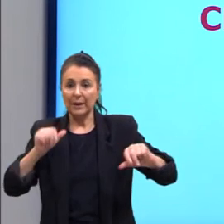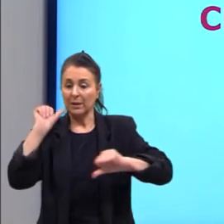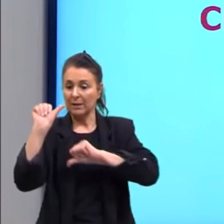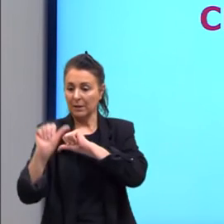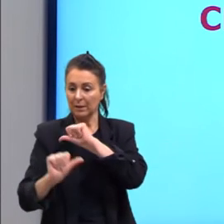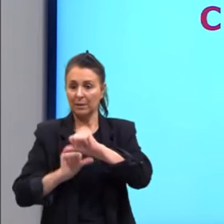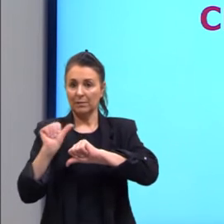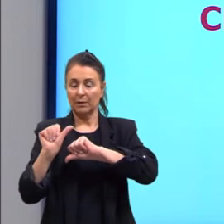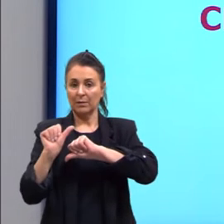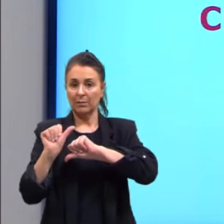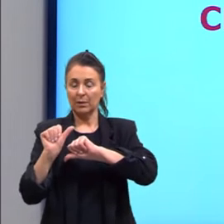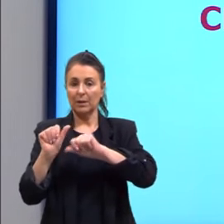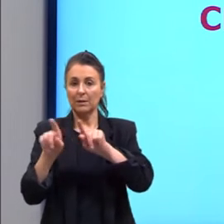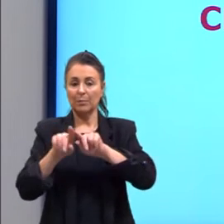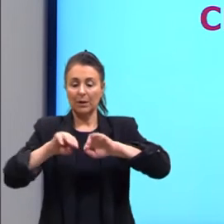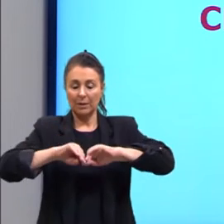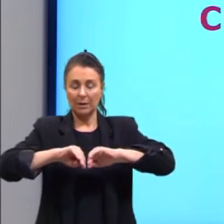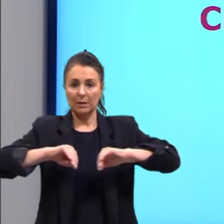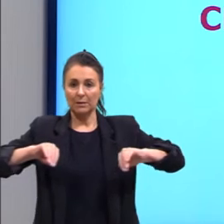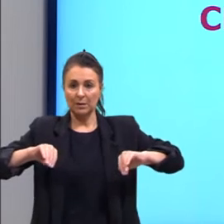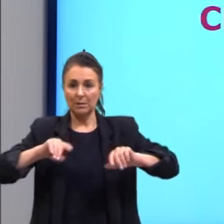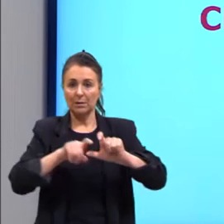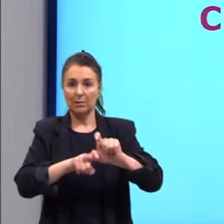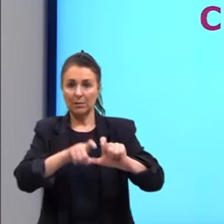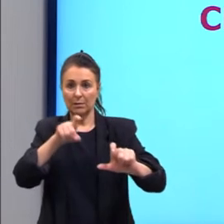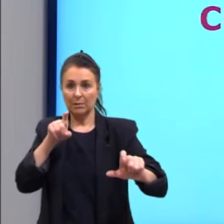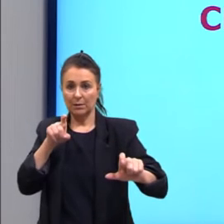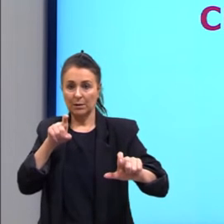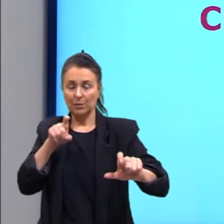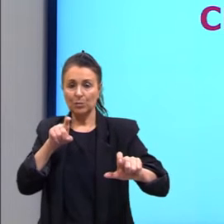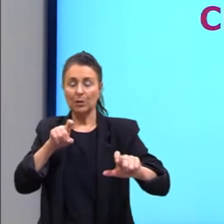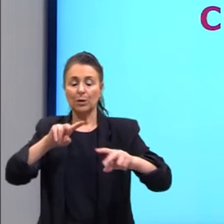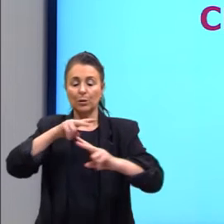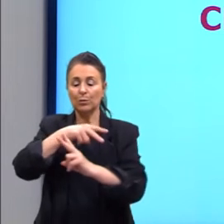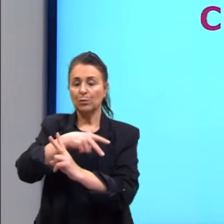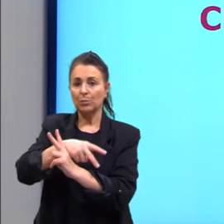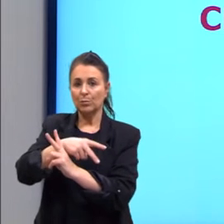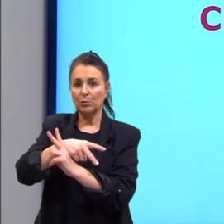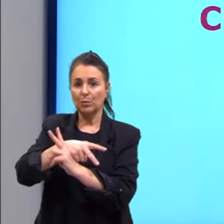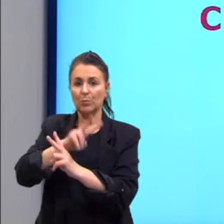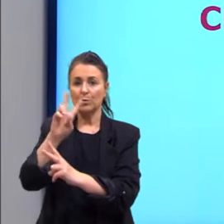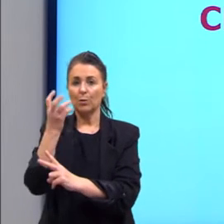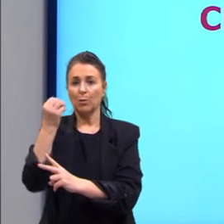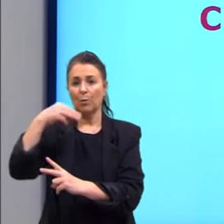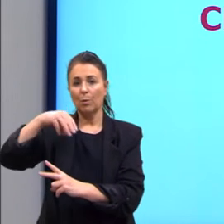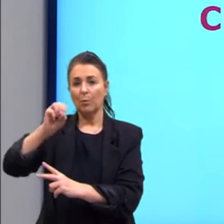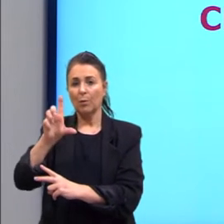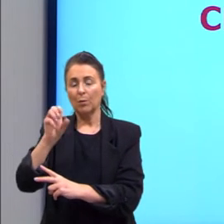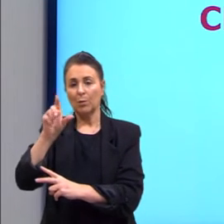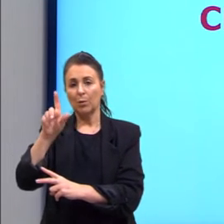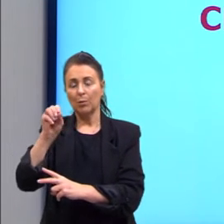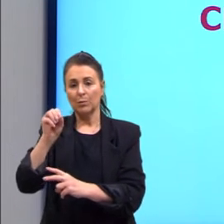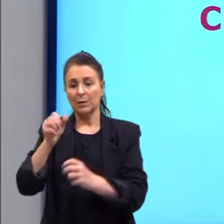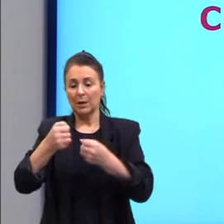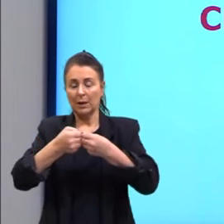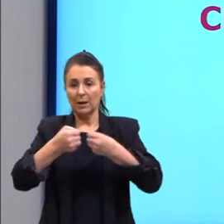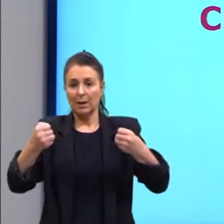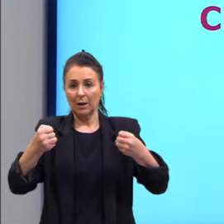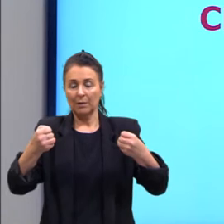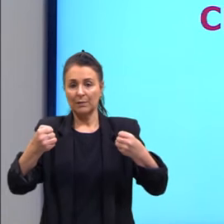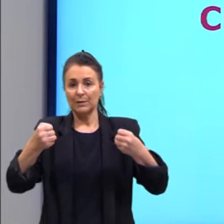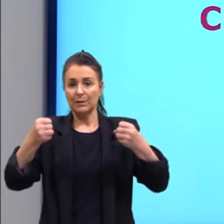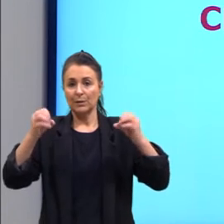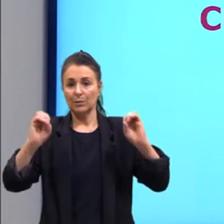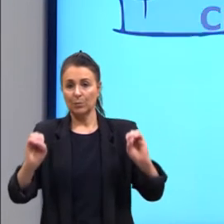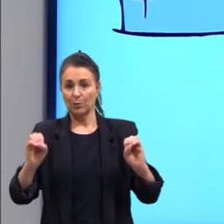tanto na segregação independente dos cromossomos homólogos lá na na fase um tá